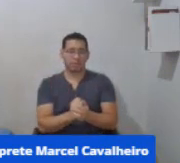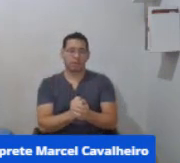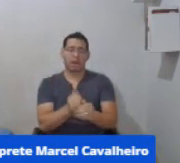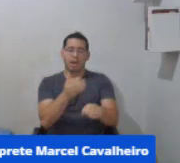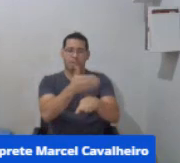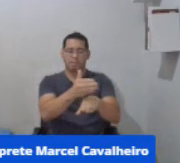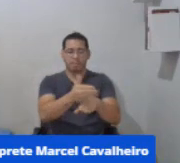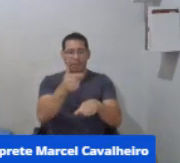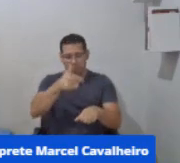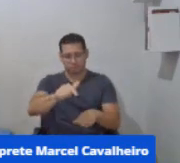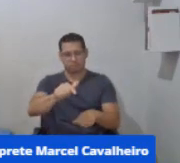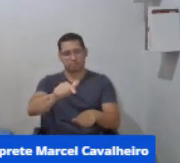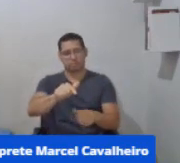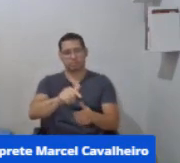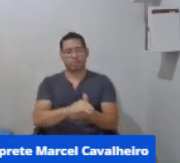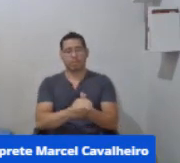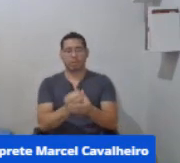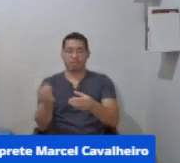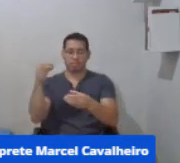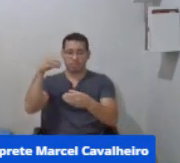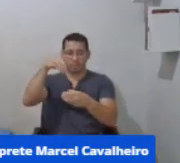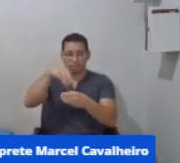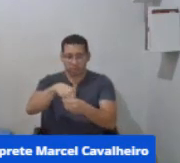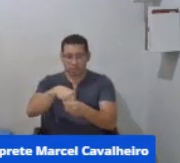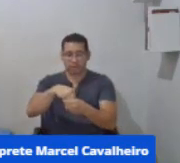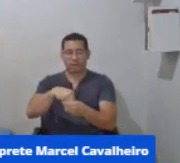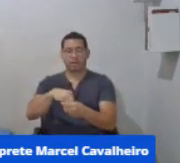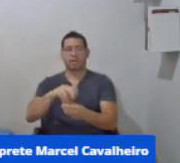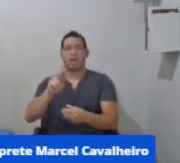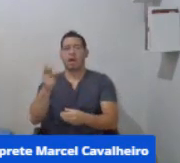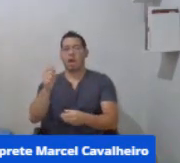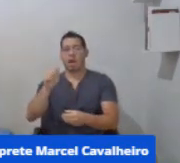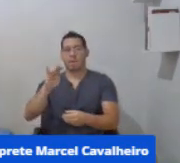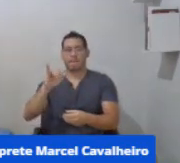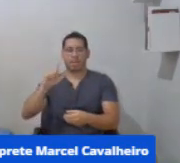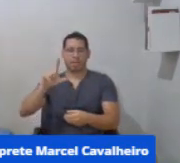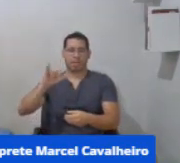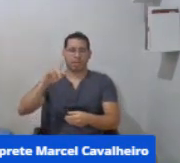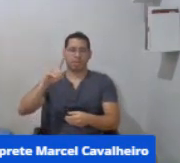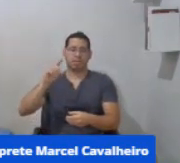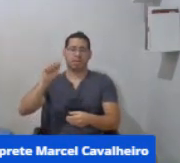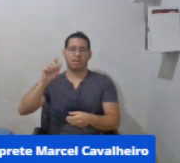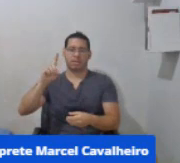linguagem dentro das seleções de habilidades de cada campo de atuação.